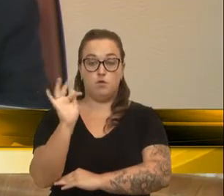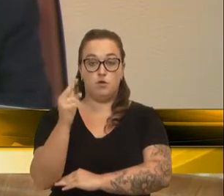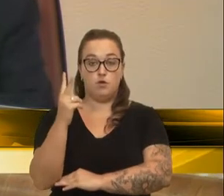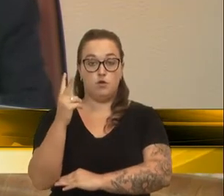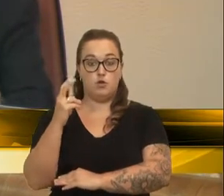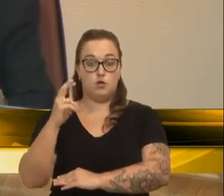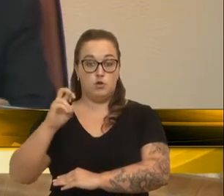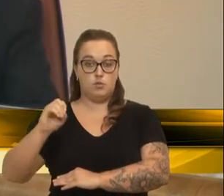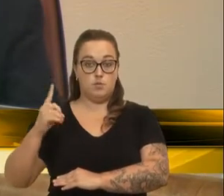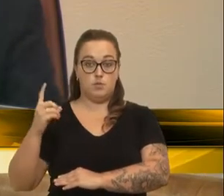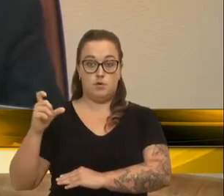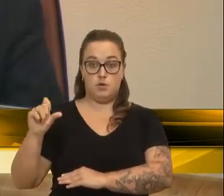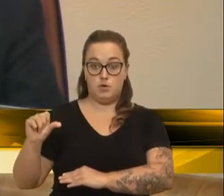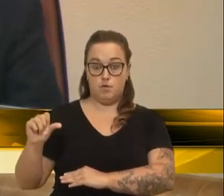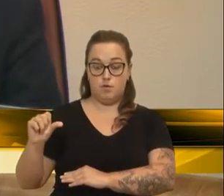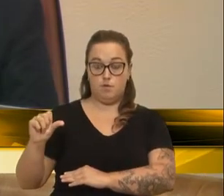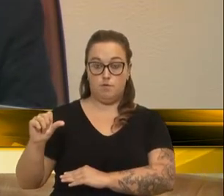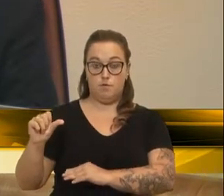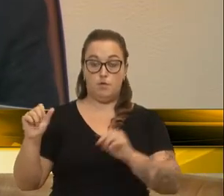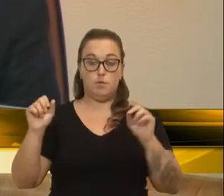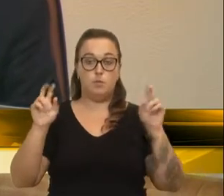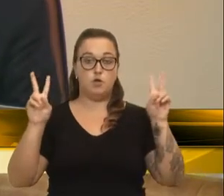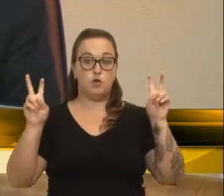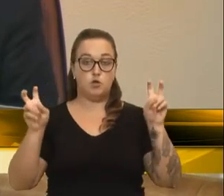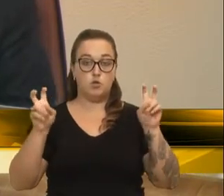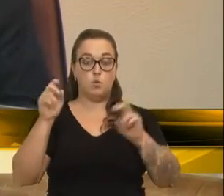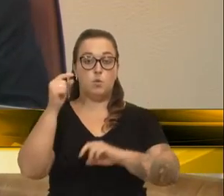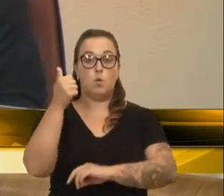Abreu, munícipe. Título 11.